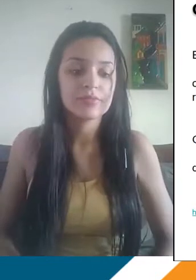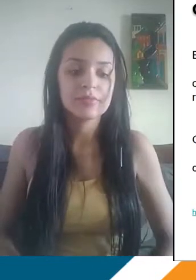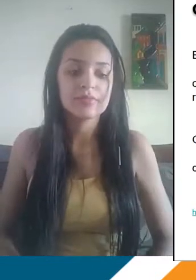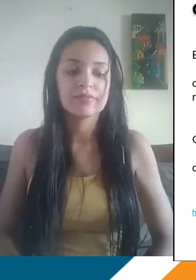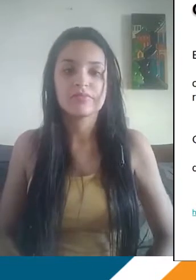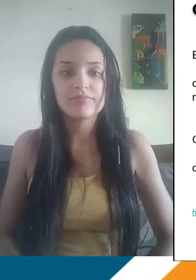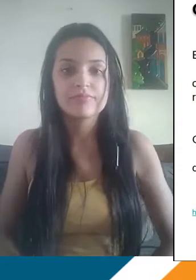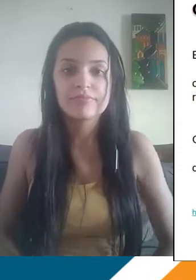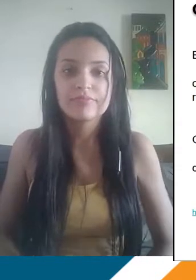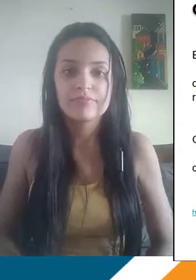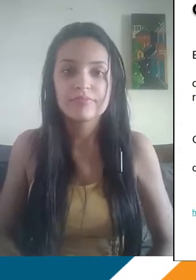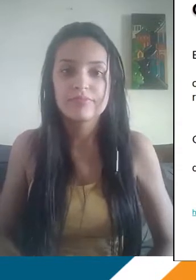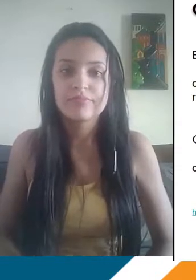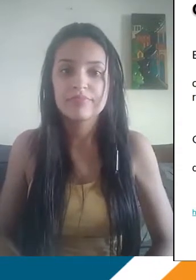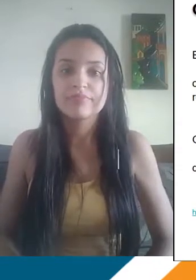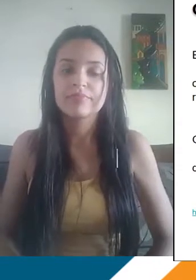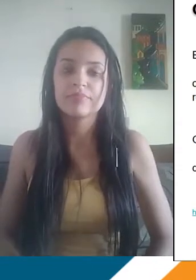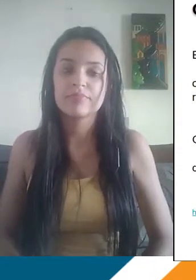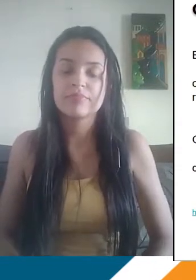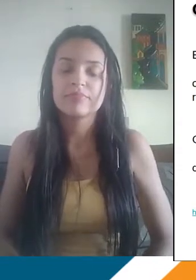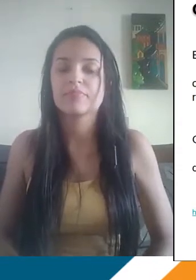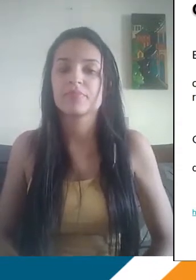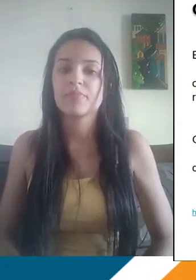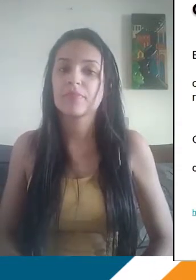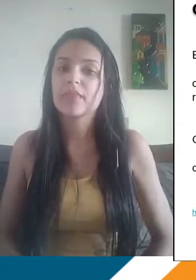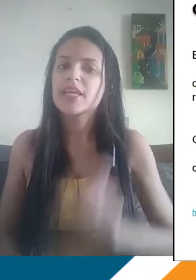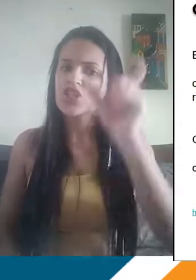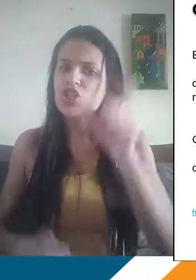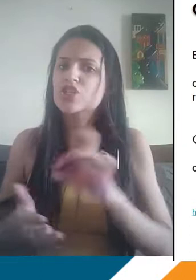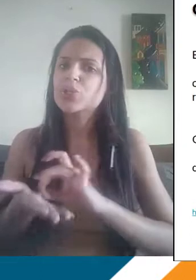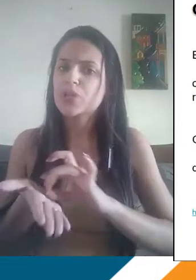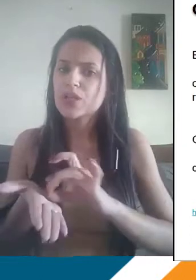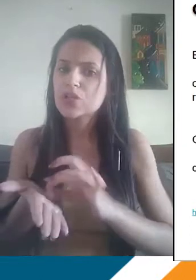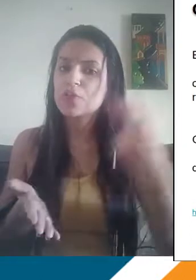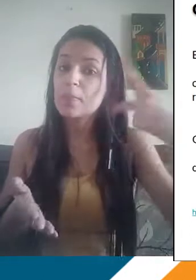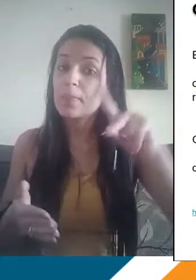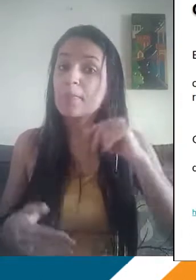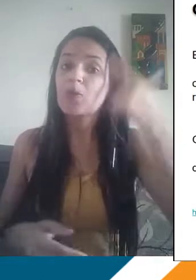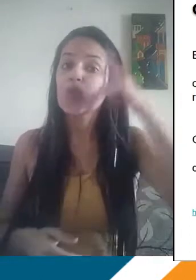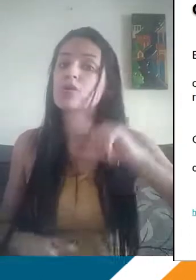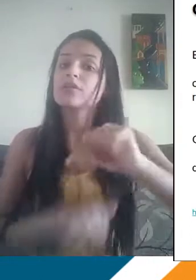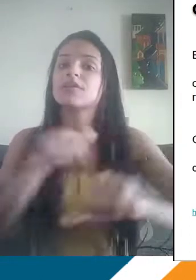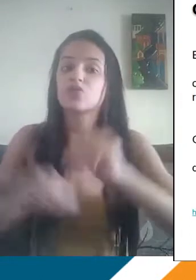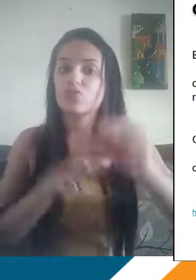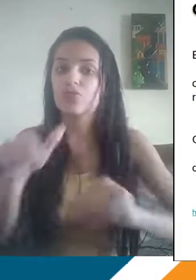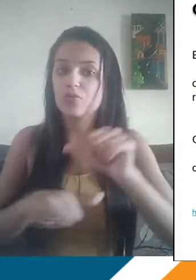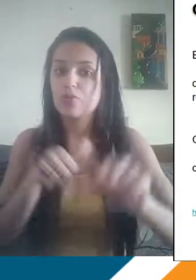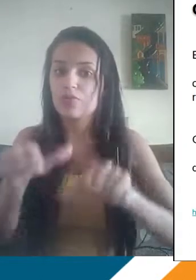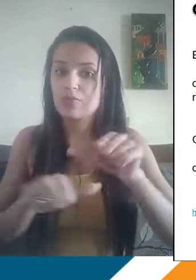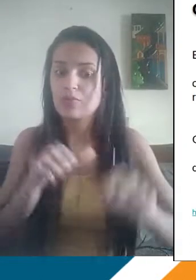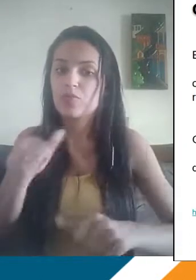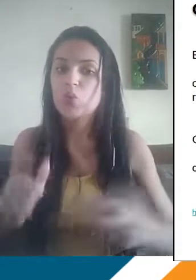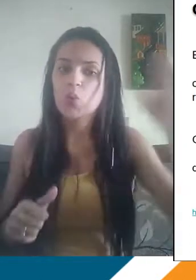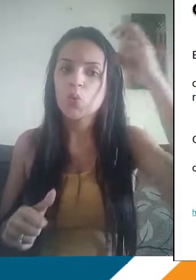aberto à cultura do outro é lógico de forma crítica para conseguir transformar a cultura de povos